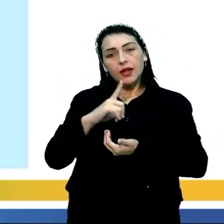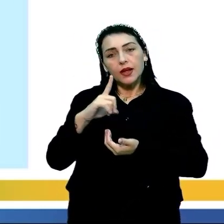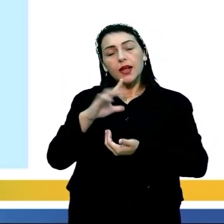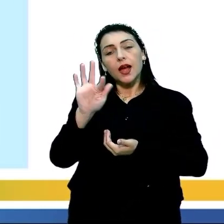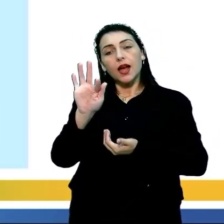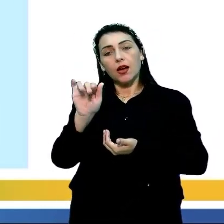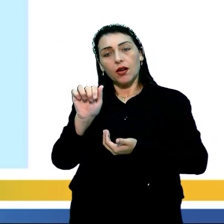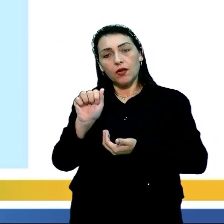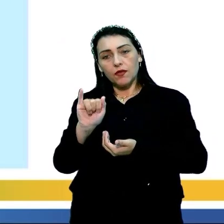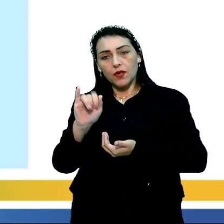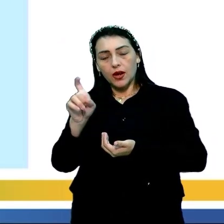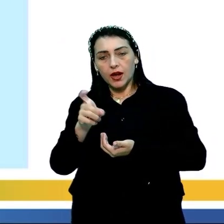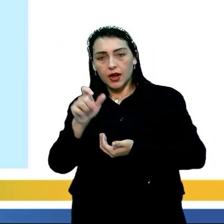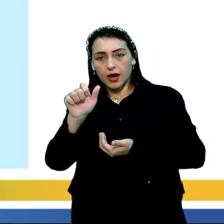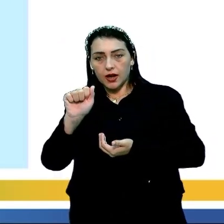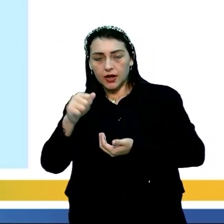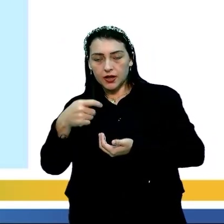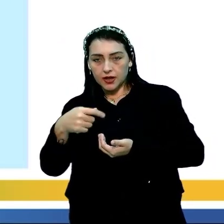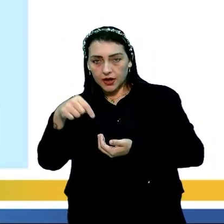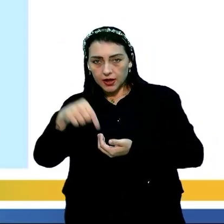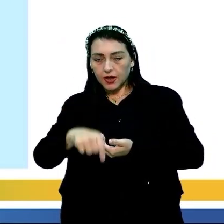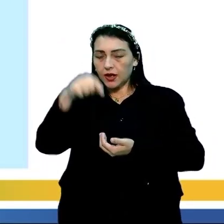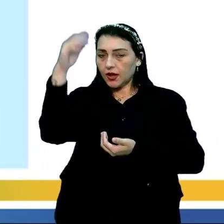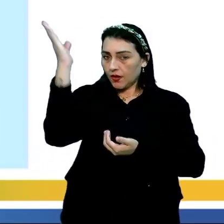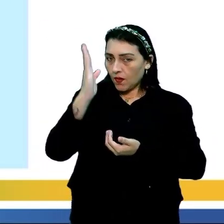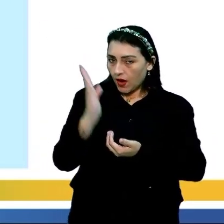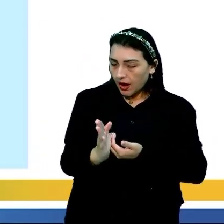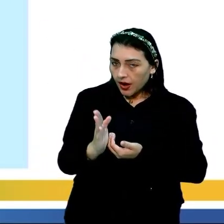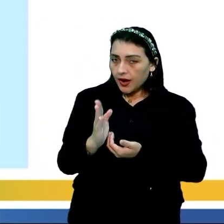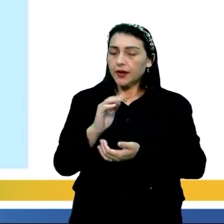de transição aqui no Brasil e a ocorrência